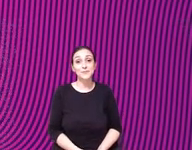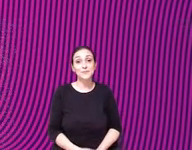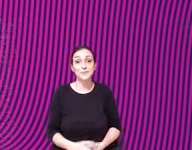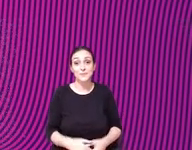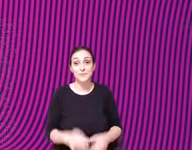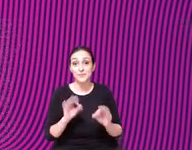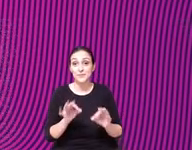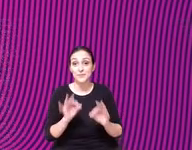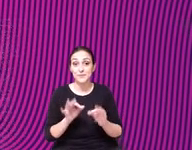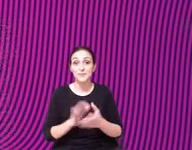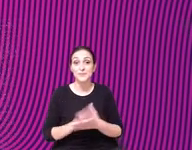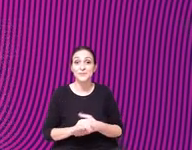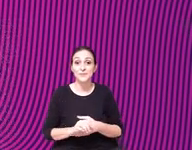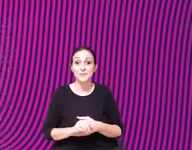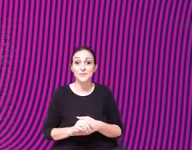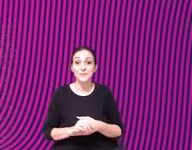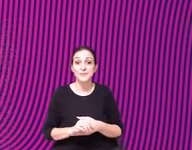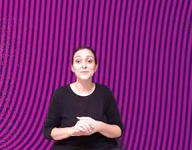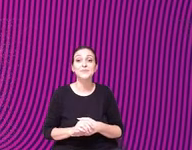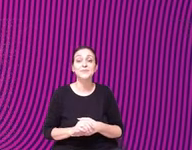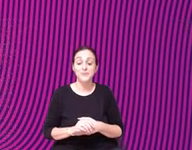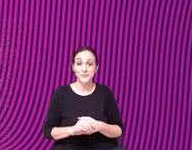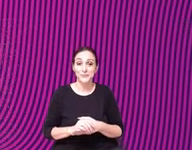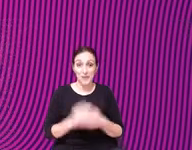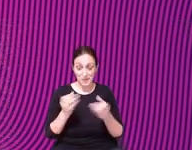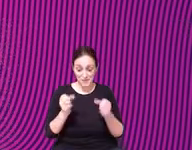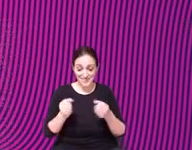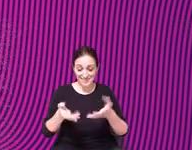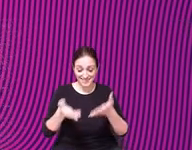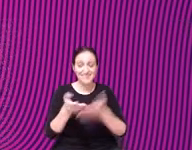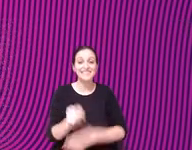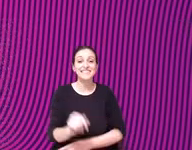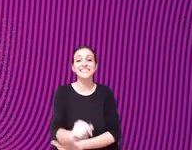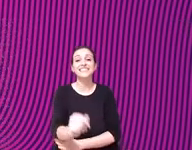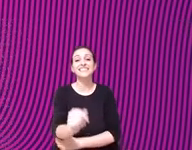queria fazer uma pergunta. Vai, fala.